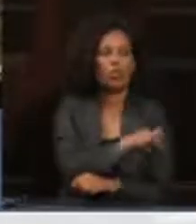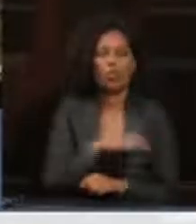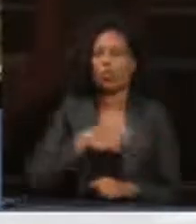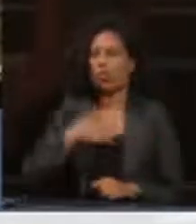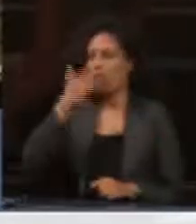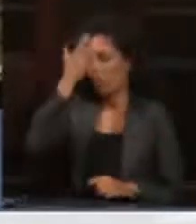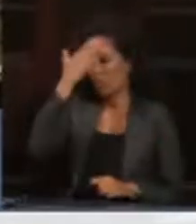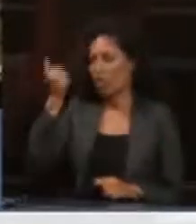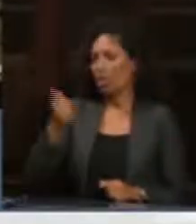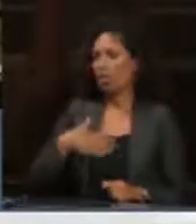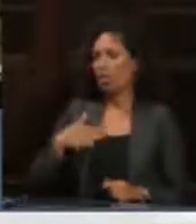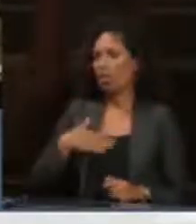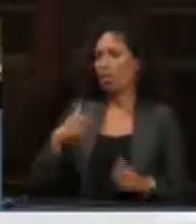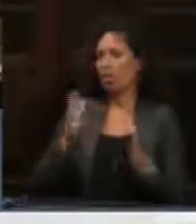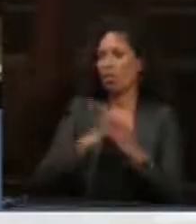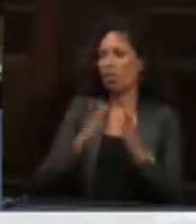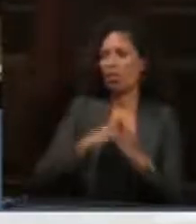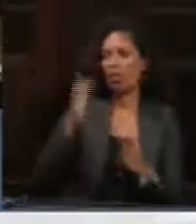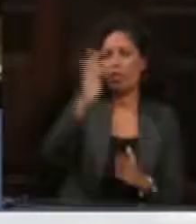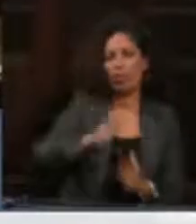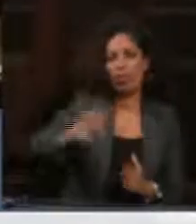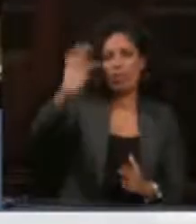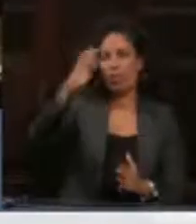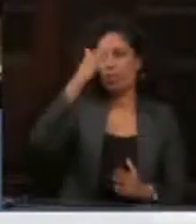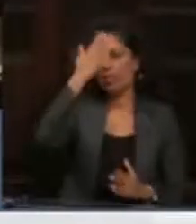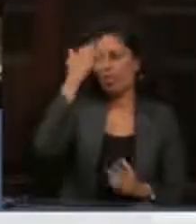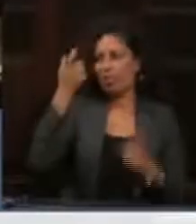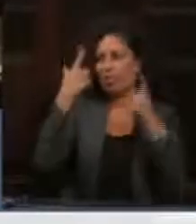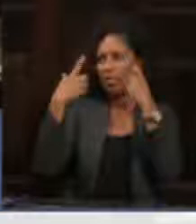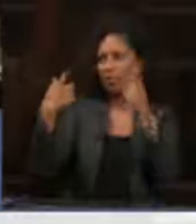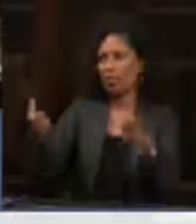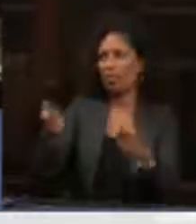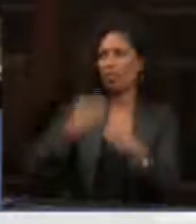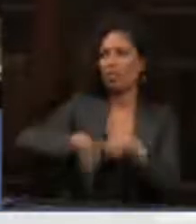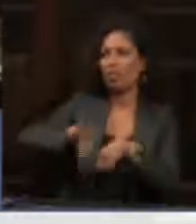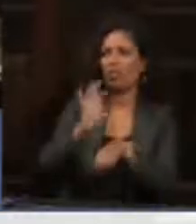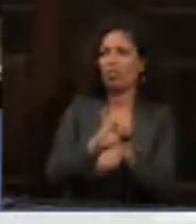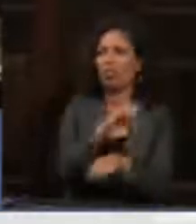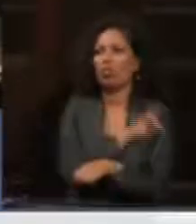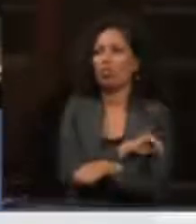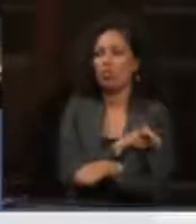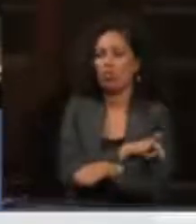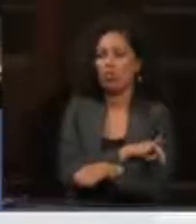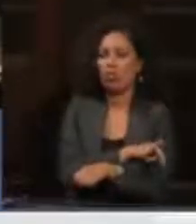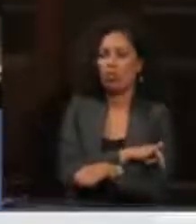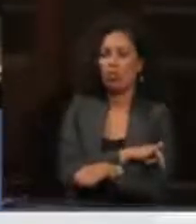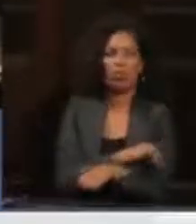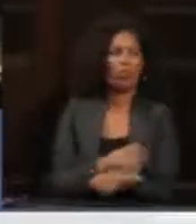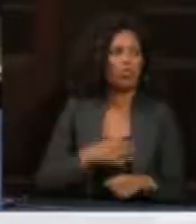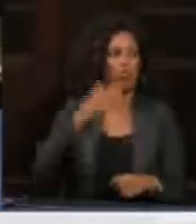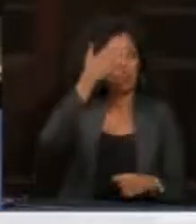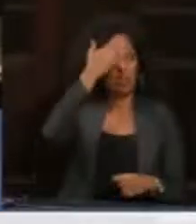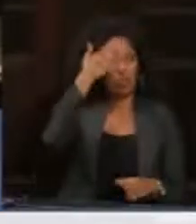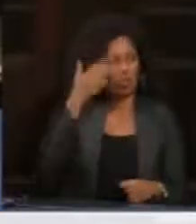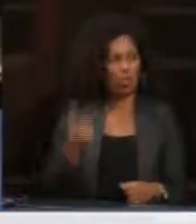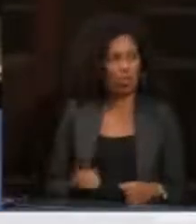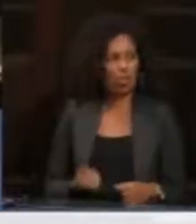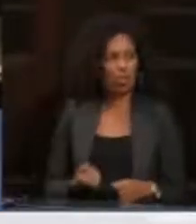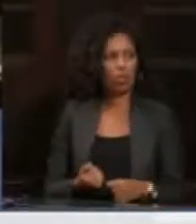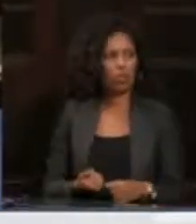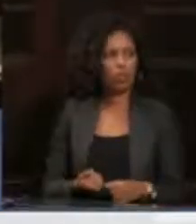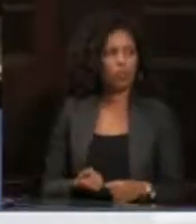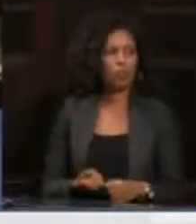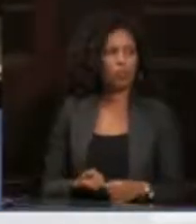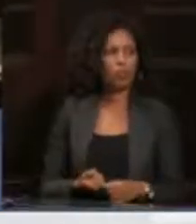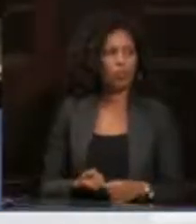o que é a violência no estado do Rio de Janeiro, como todos que me ouvem aqui conhecem